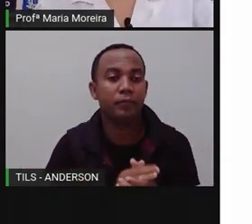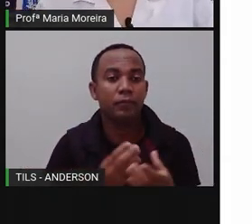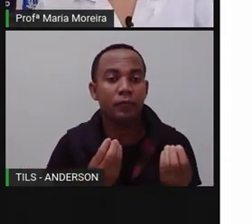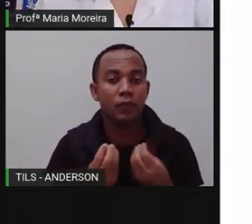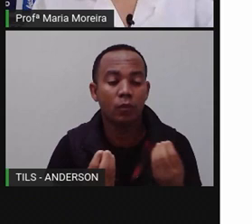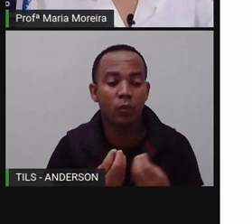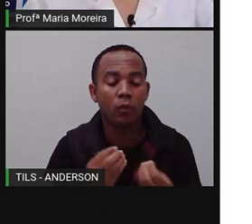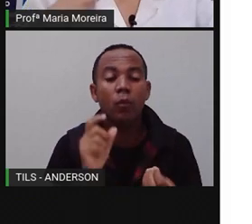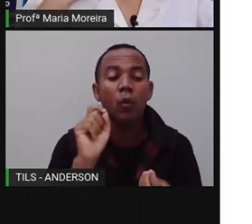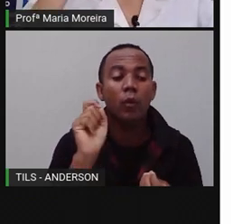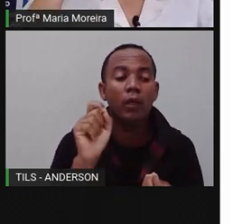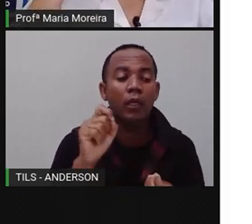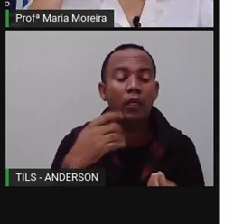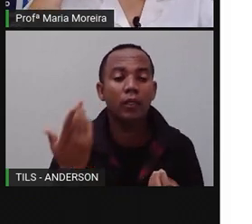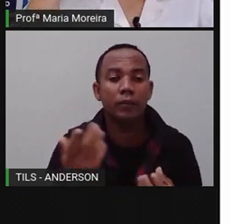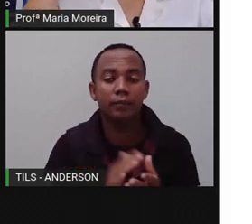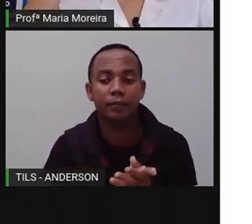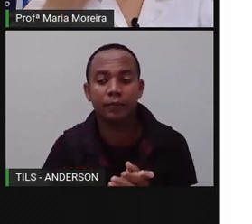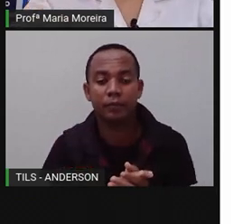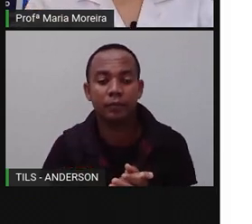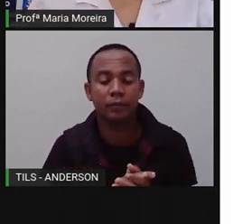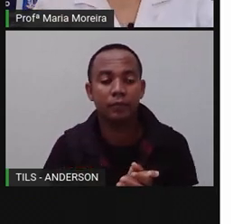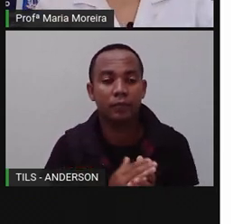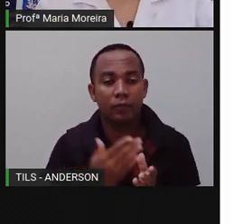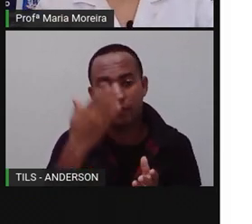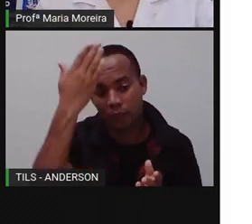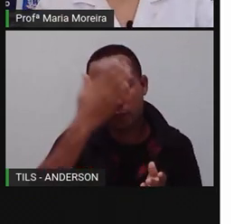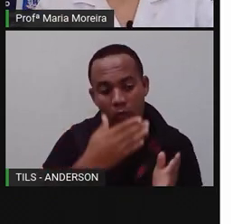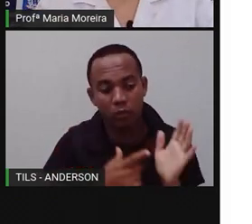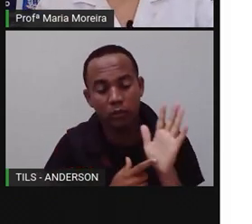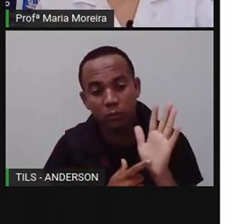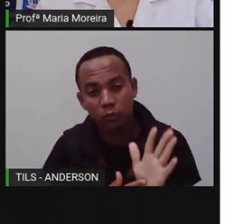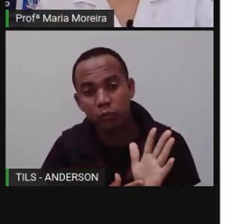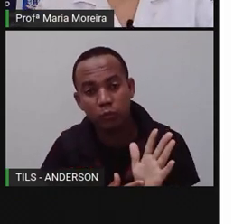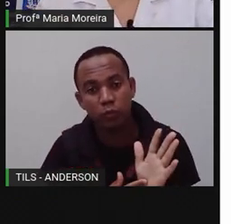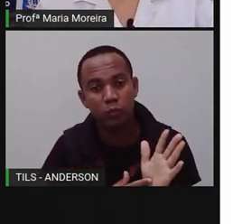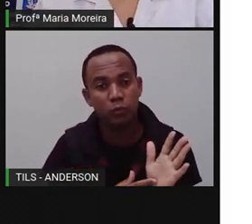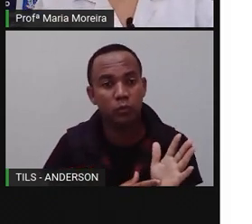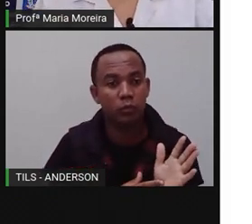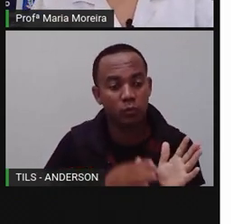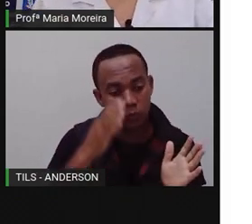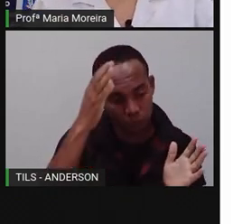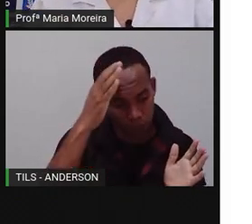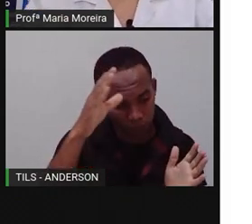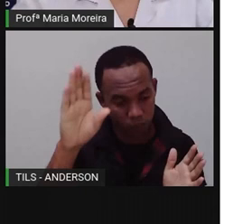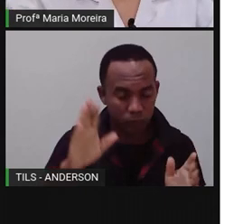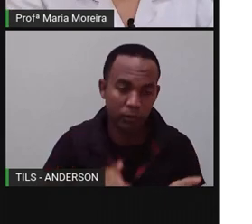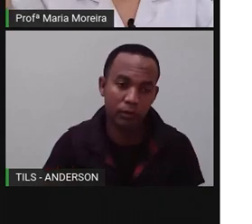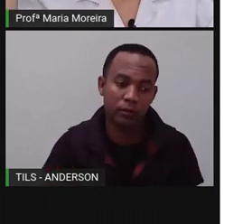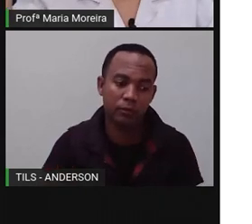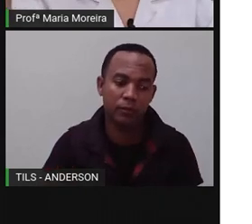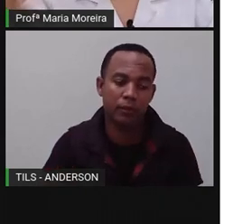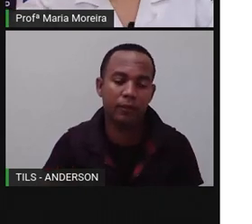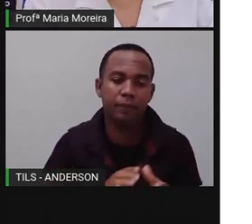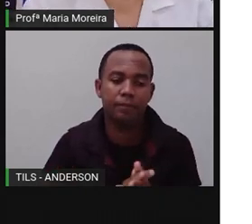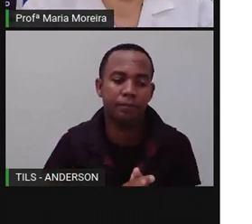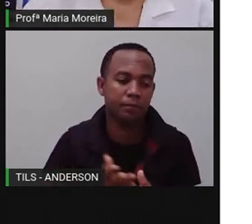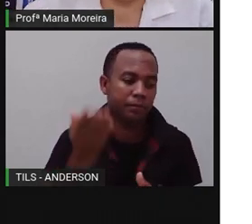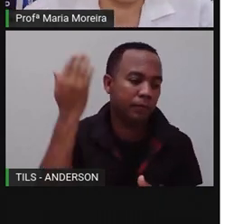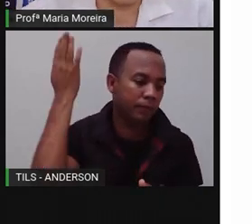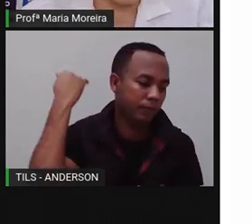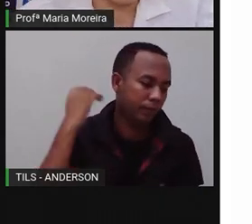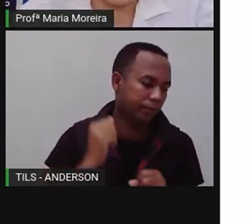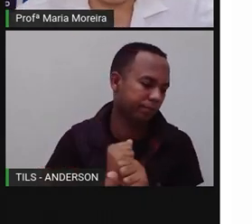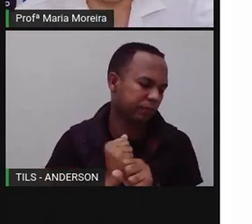se quer, as representações culturais que a gente desejar, mas, né, há 500 anos atrás isso